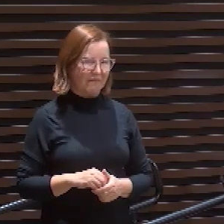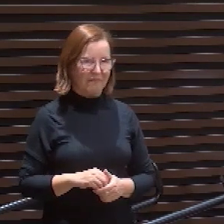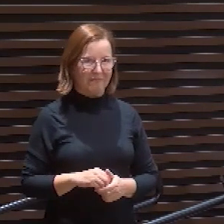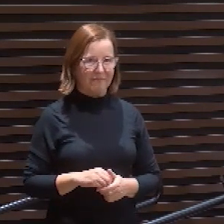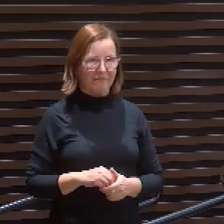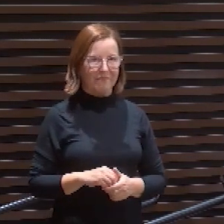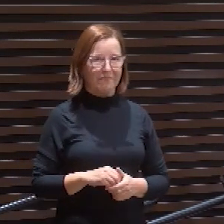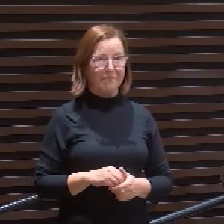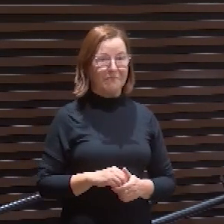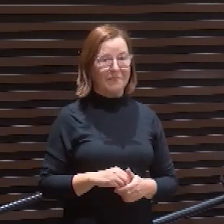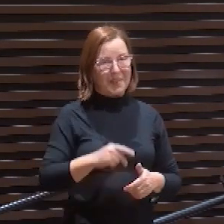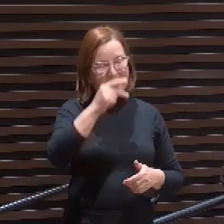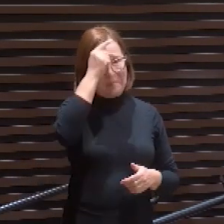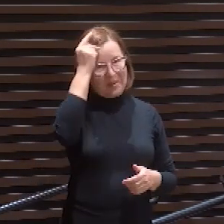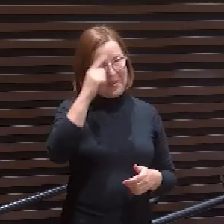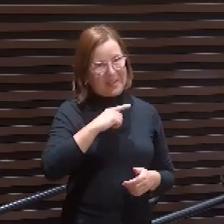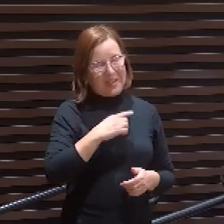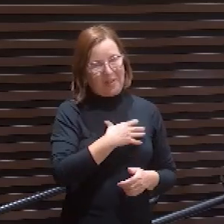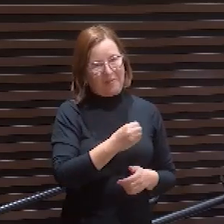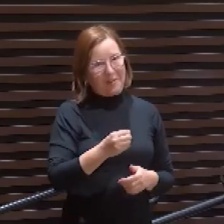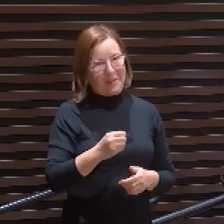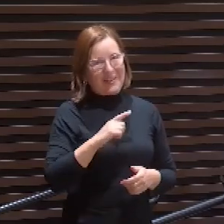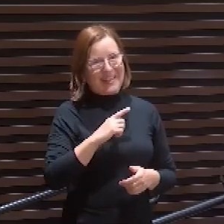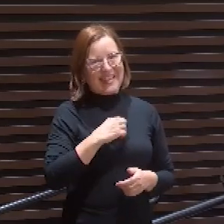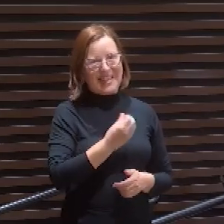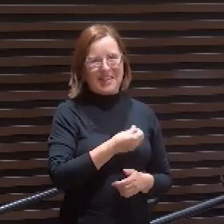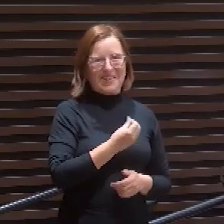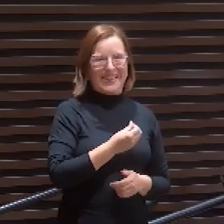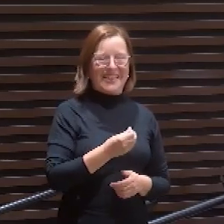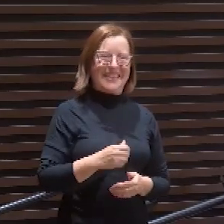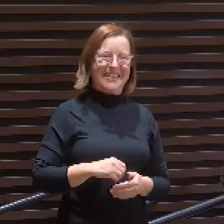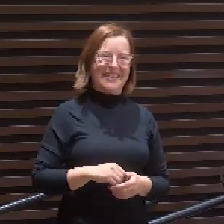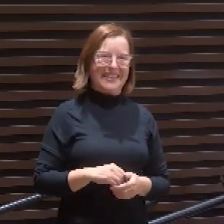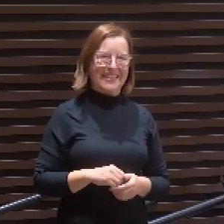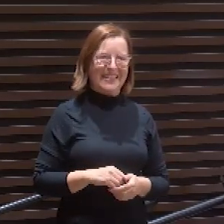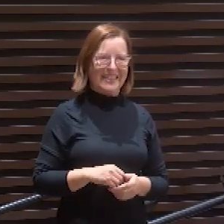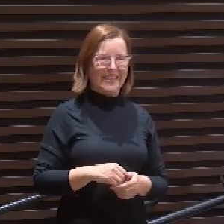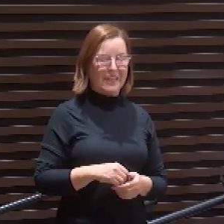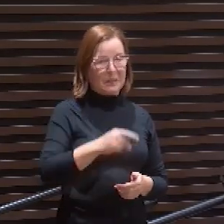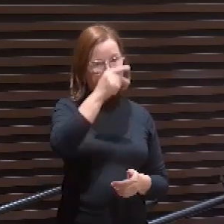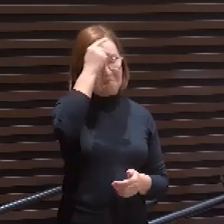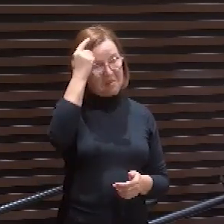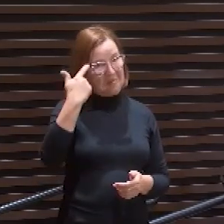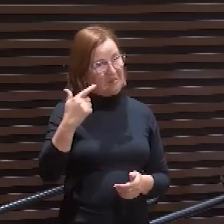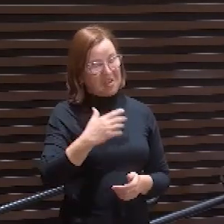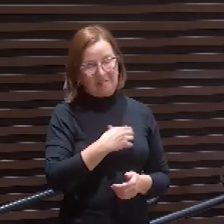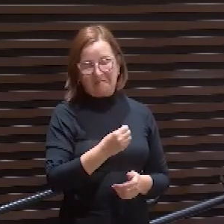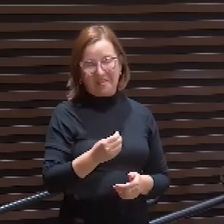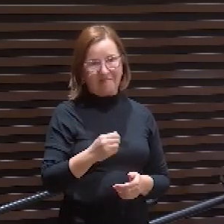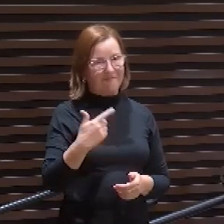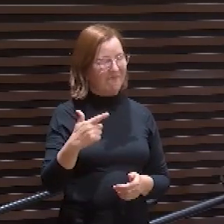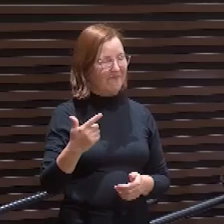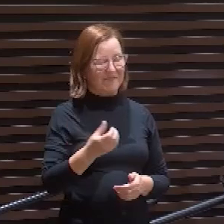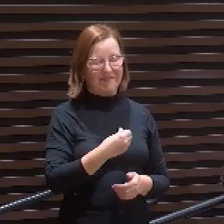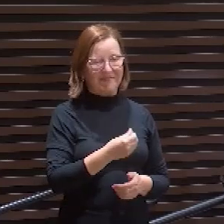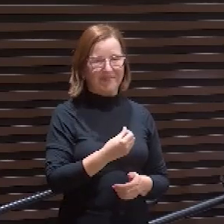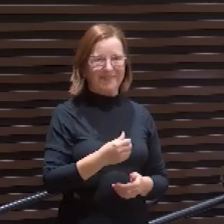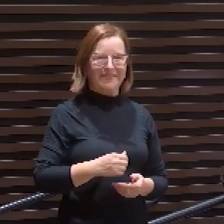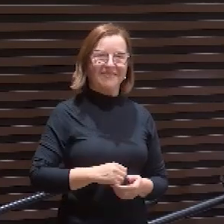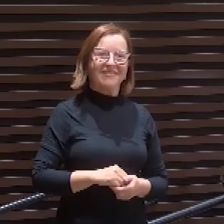Quem tem o filho, tem a vida. Quem não tem o filho, não tem a vida.